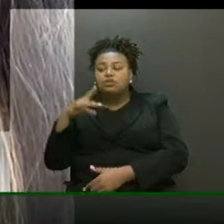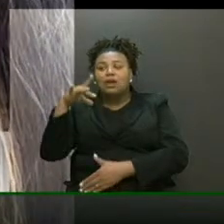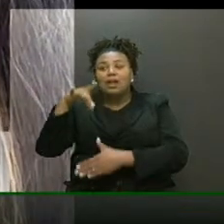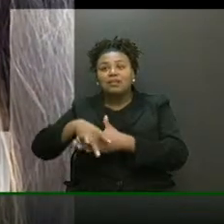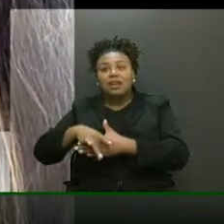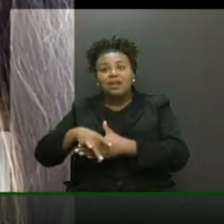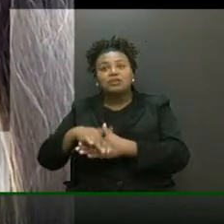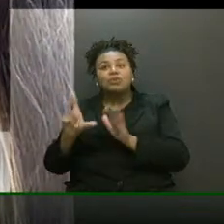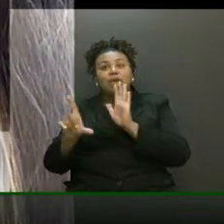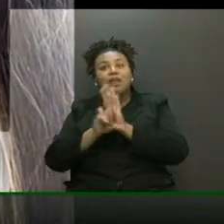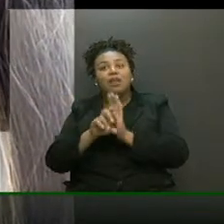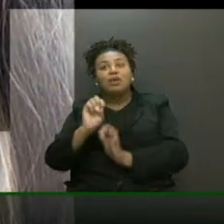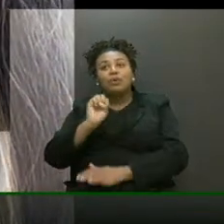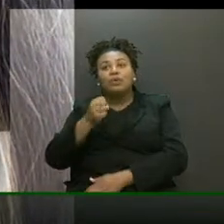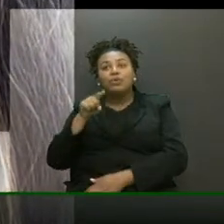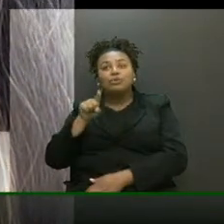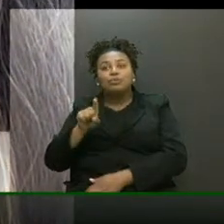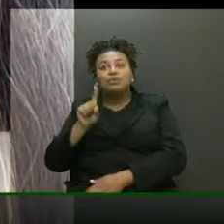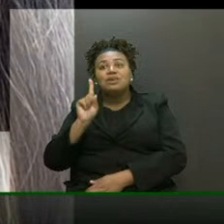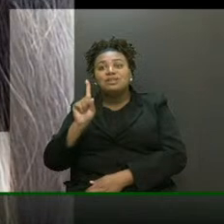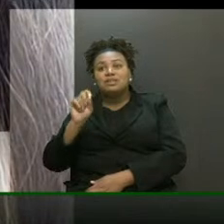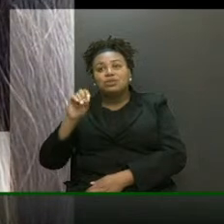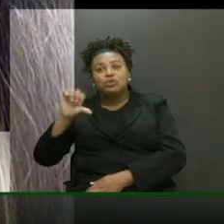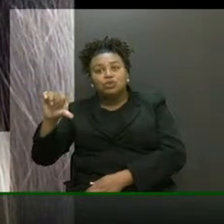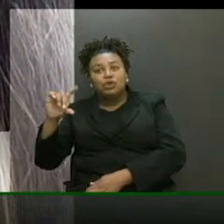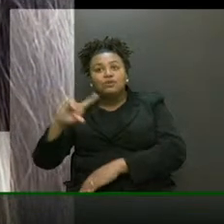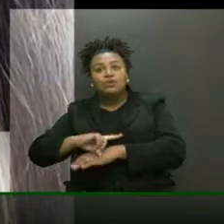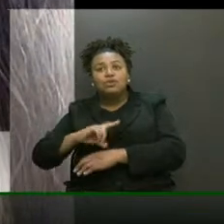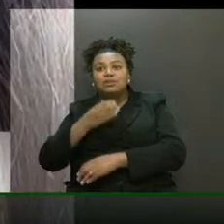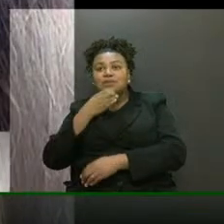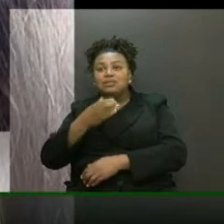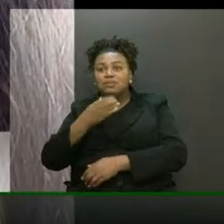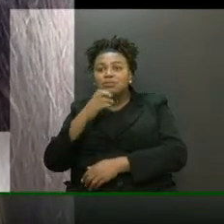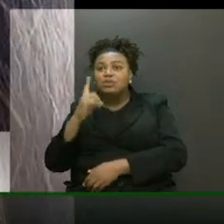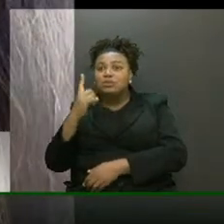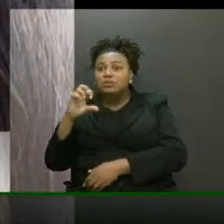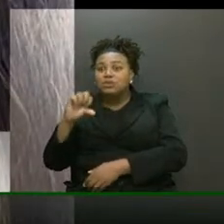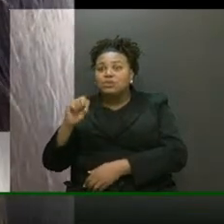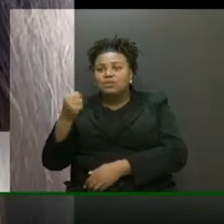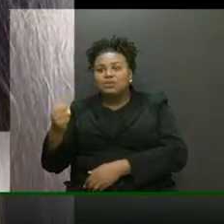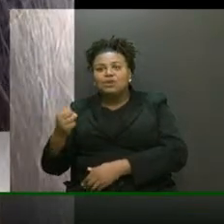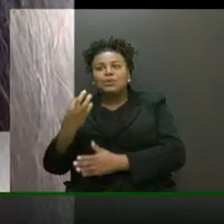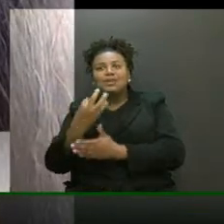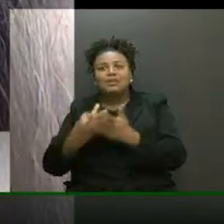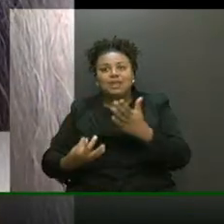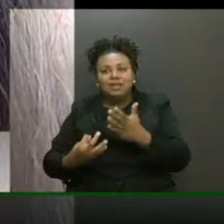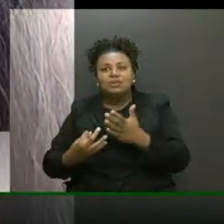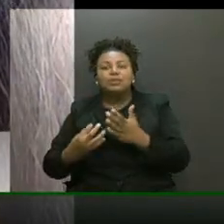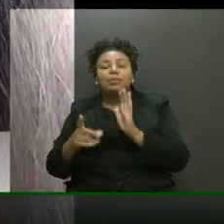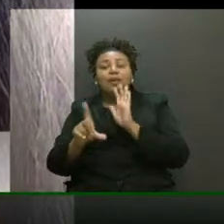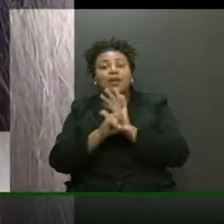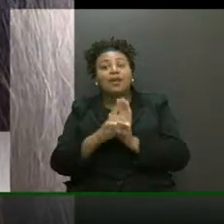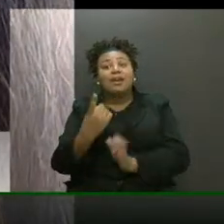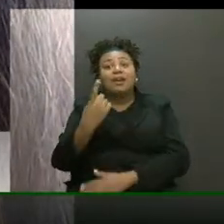anexo da lei número 8.109, de 19 de dezembro de 85, com redação dada pela